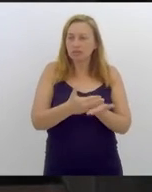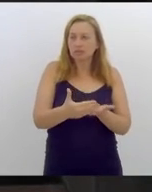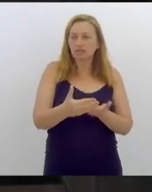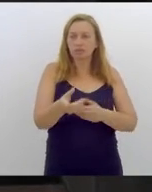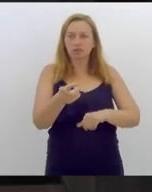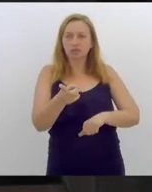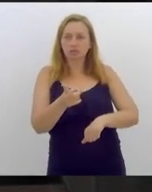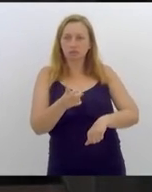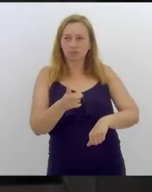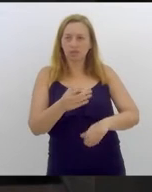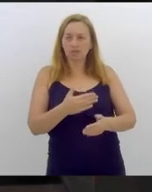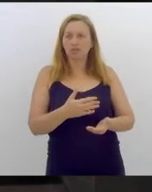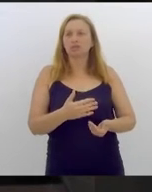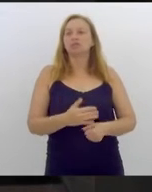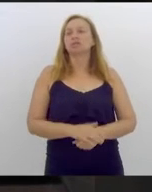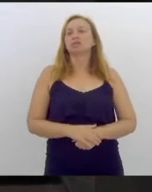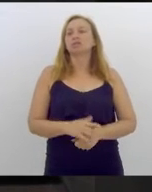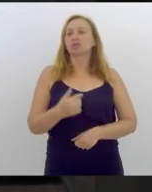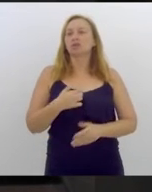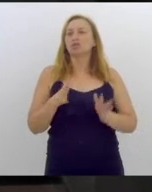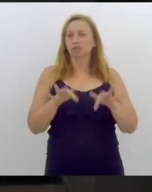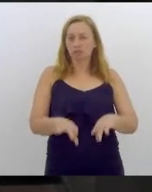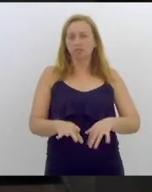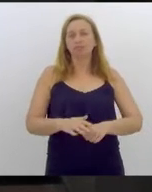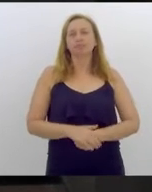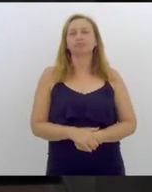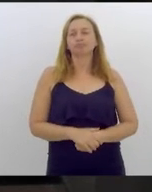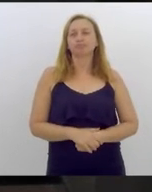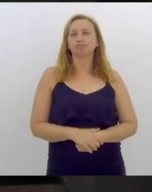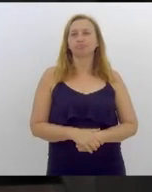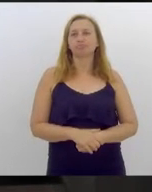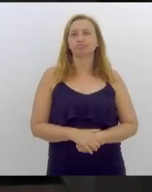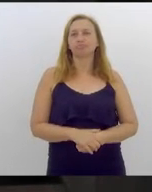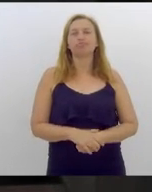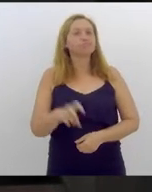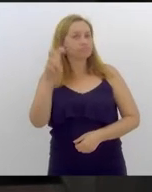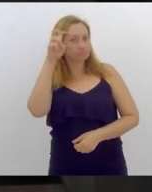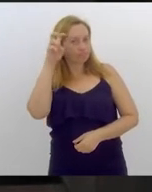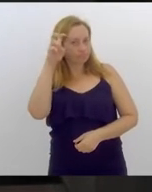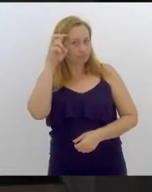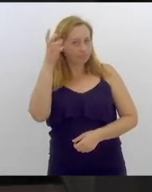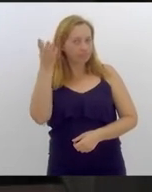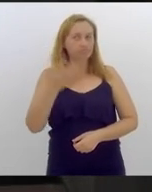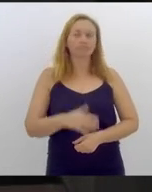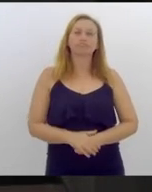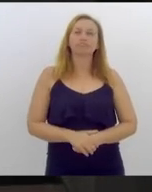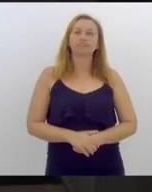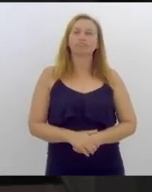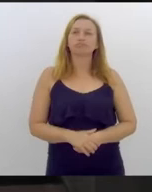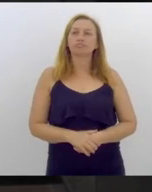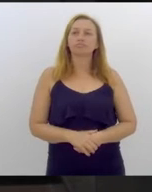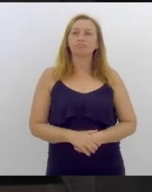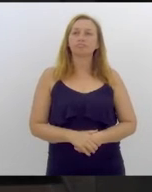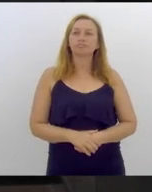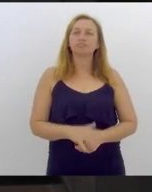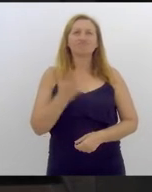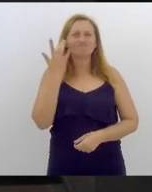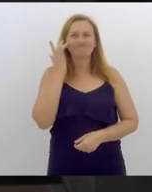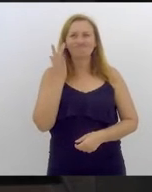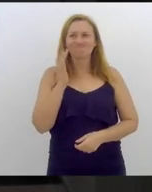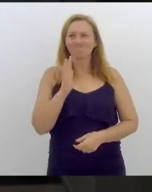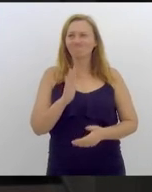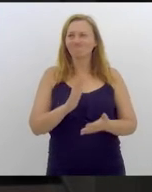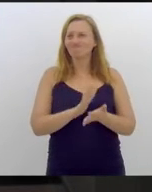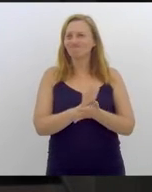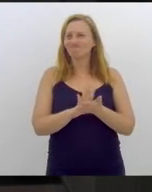Inicial e eu no expediente final isto na quinta-feira e achei que nada